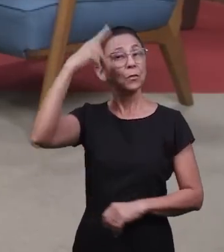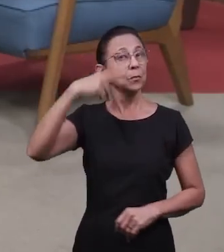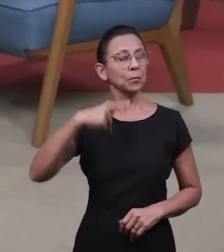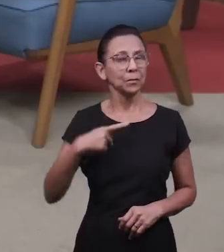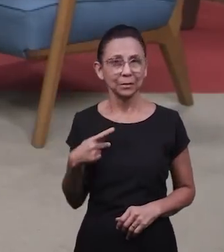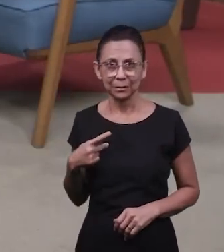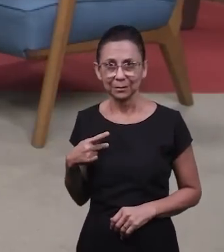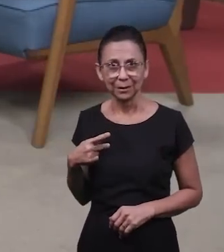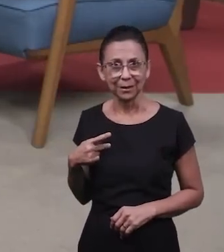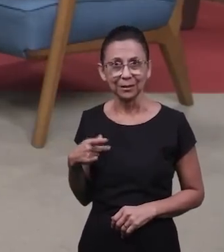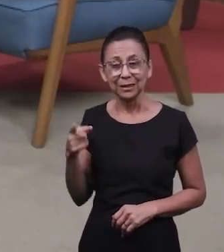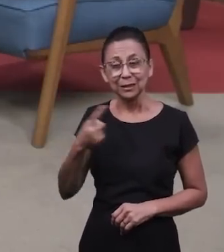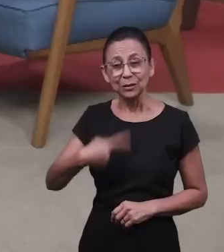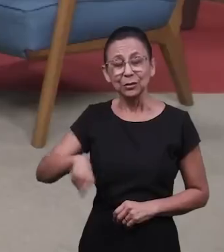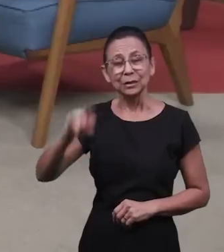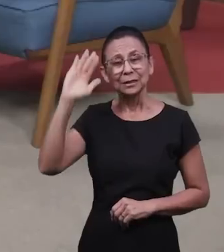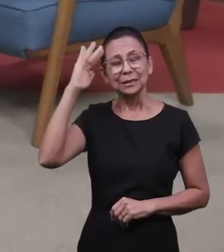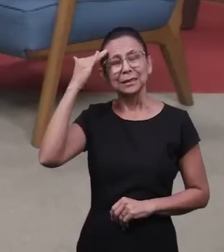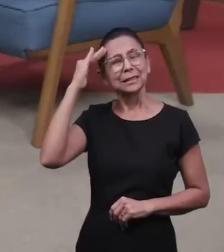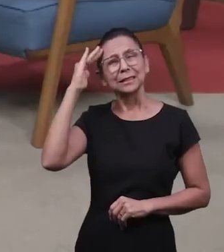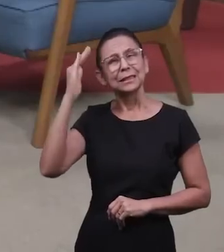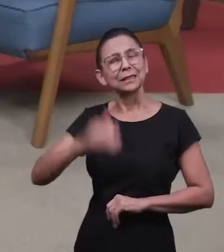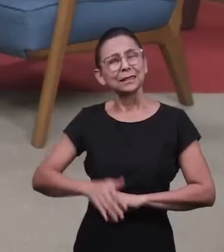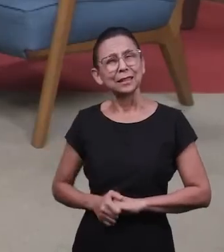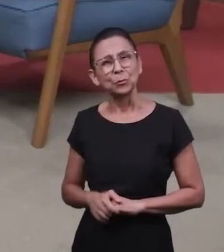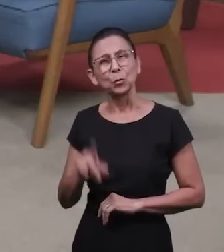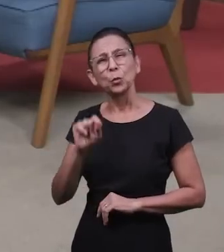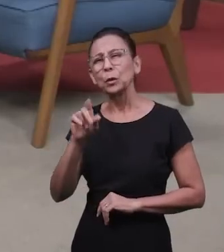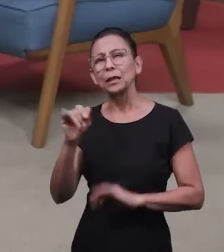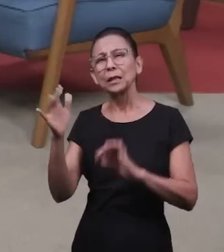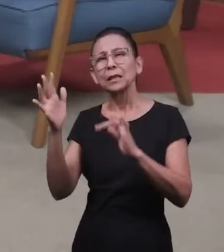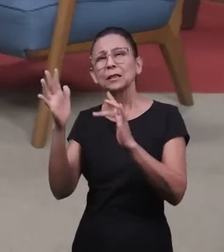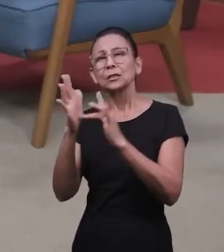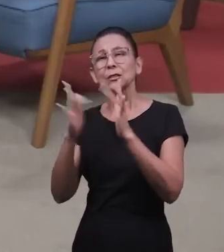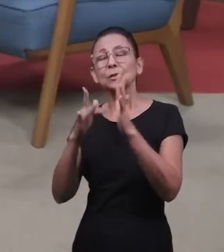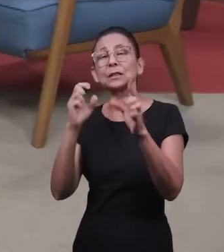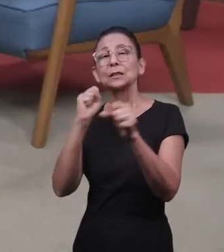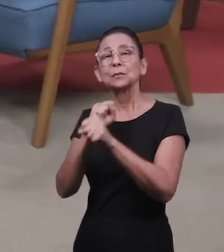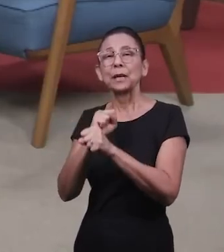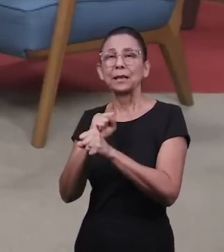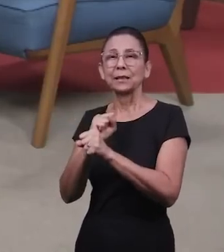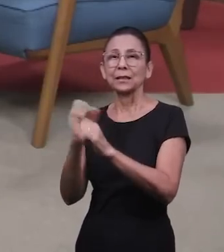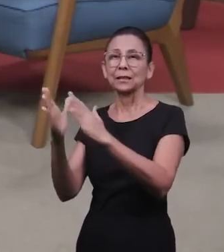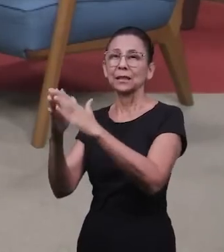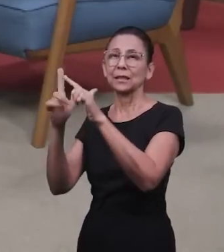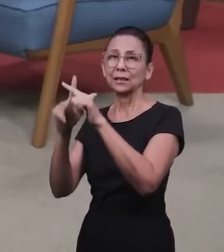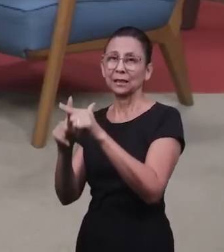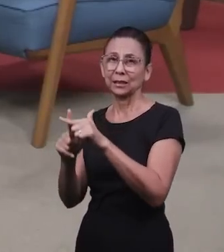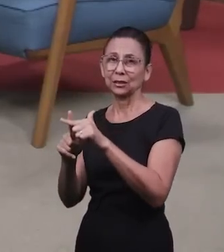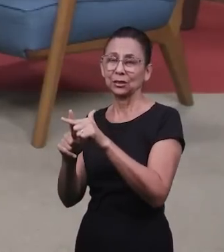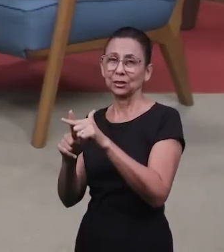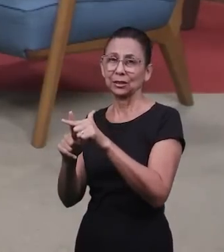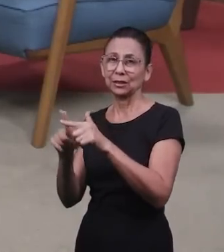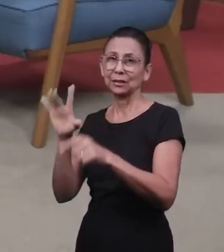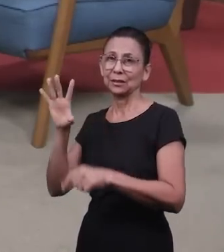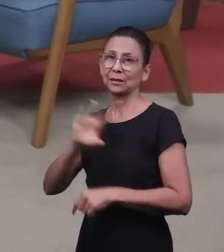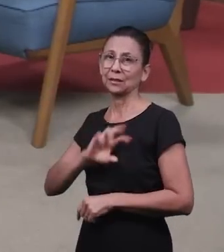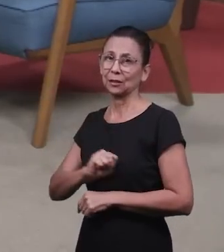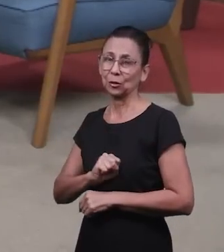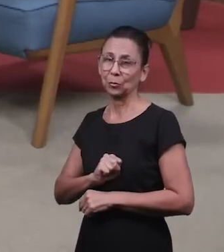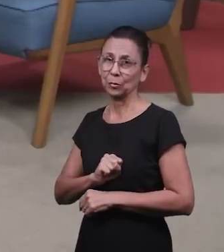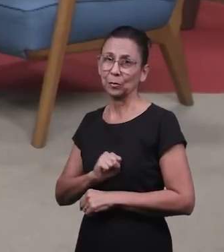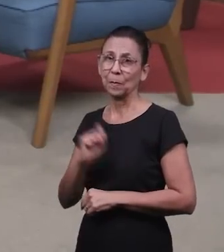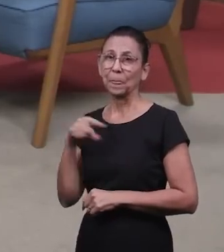entendemos o que o Senhor Jesus espera de sua amada igreja e o que precisamos fazer para vivermos esse